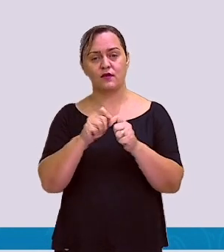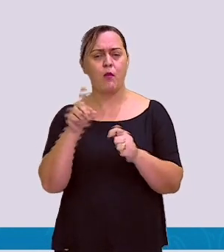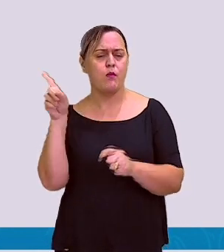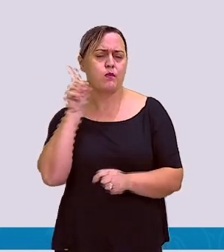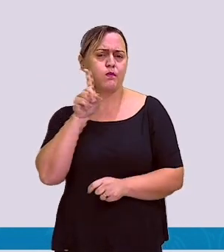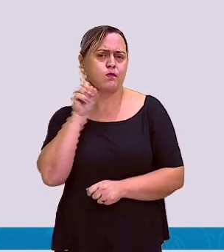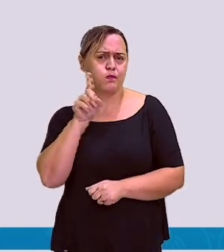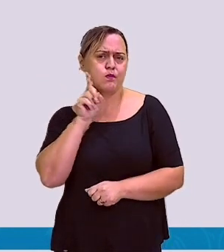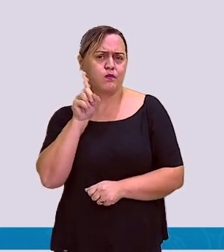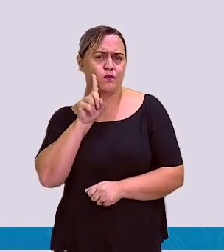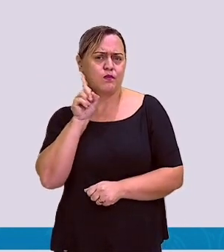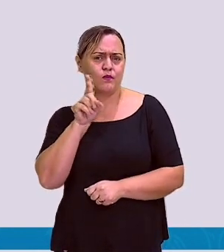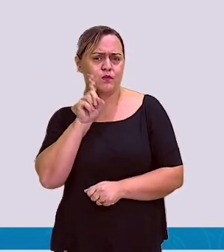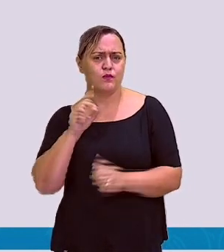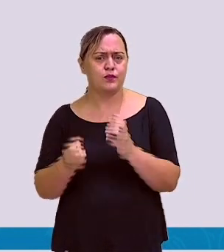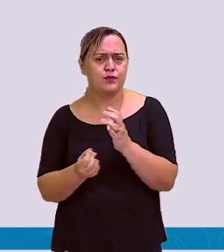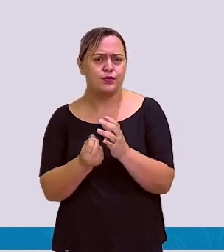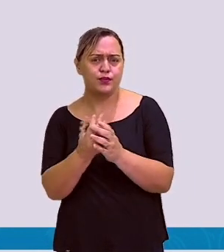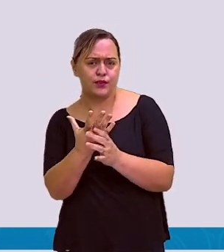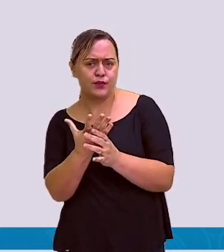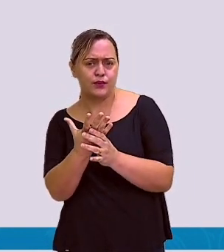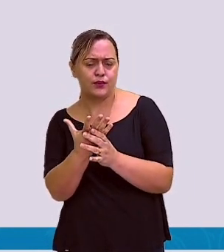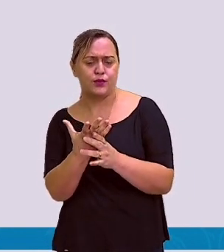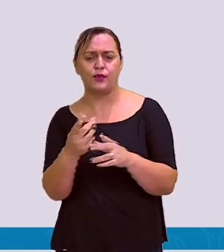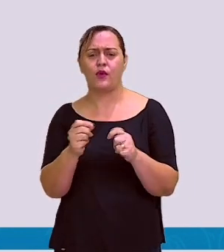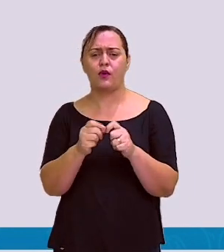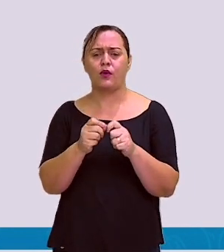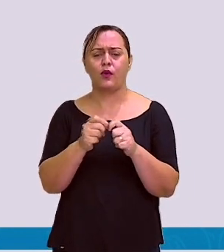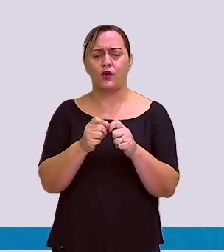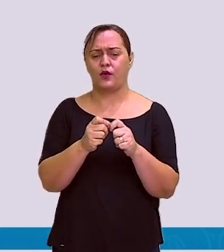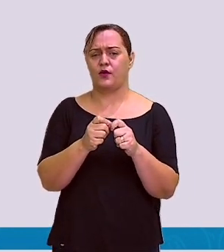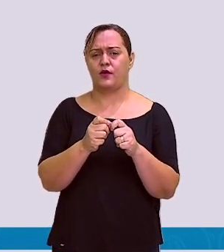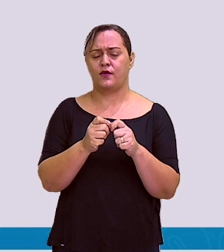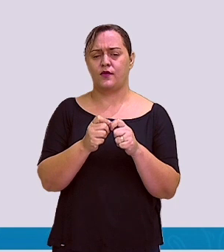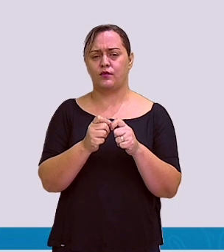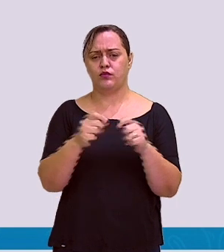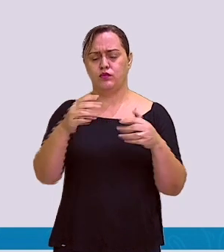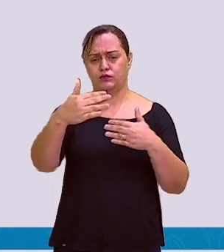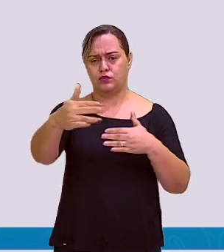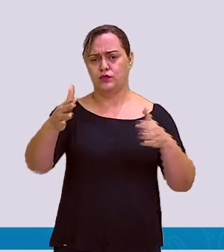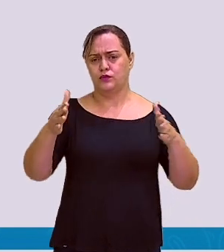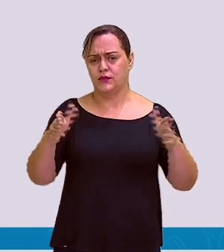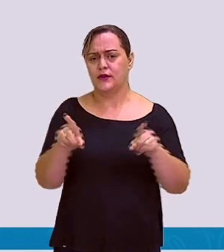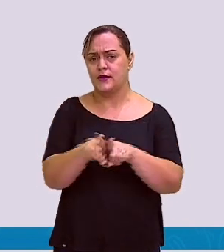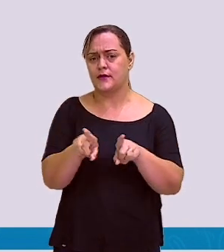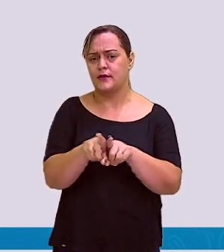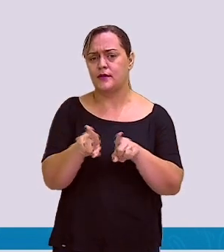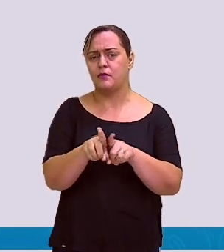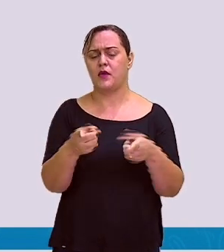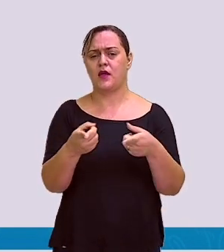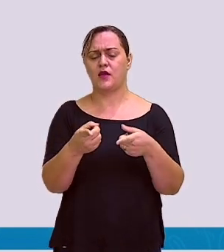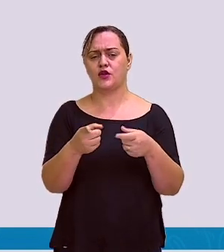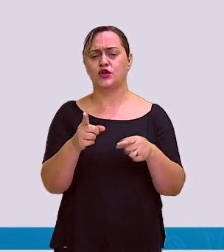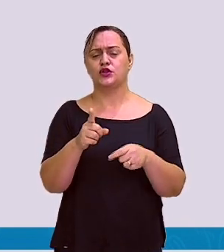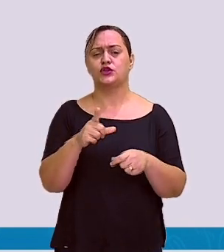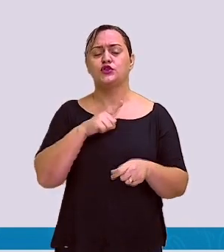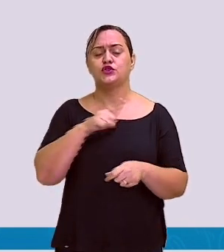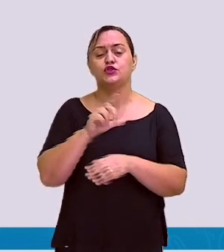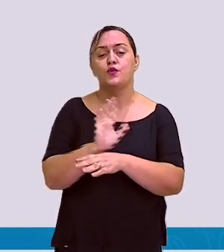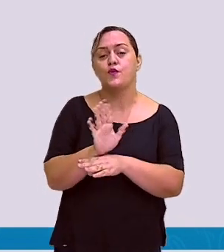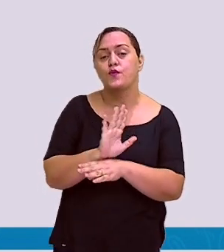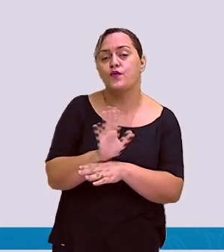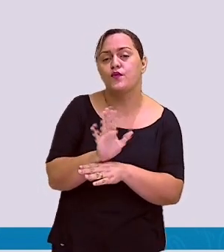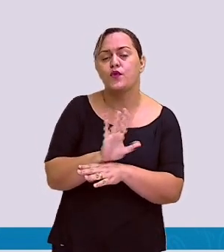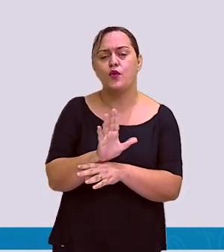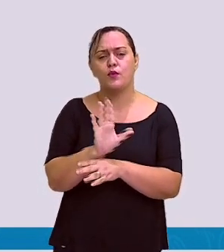máquina em que se assistia filmes de curta duração individualmente, e só foi possível porque Thomas